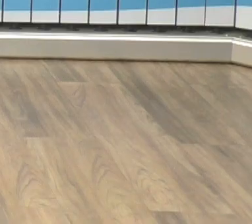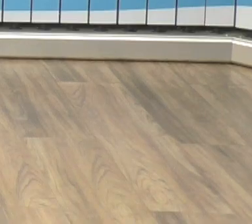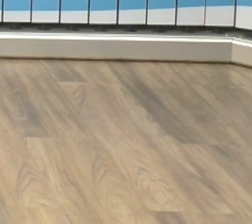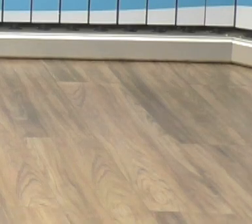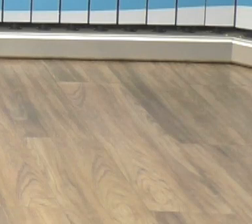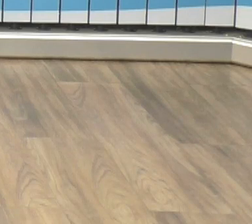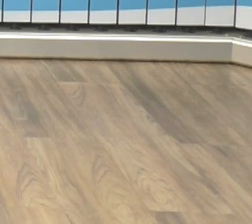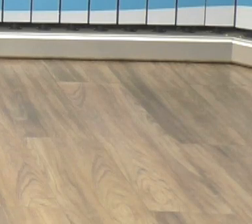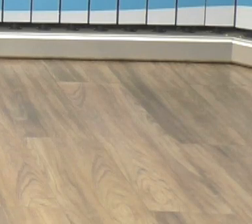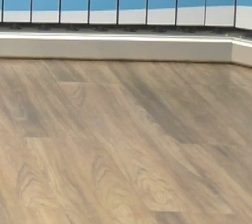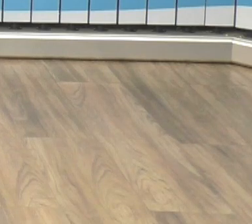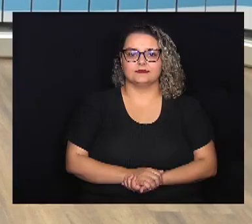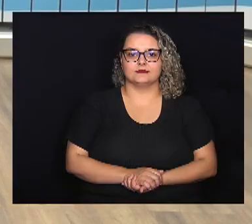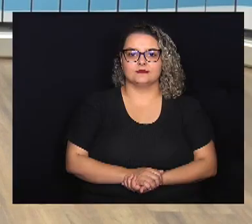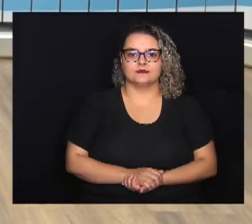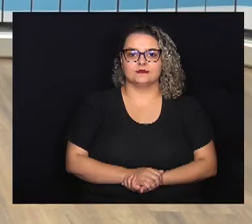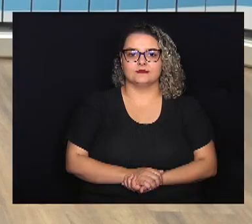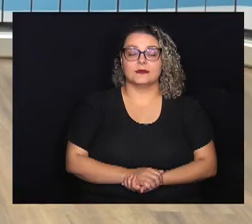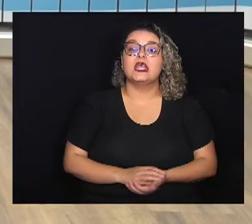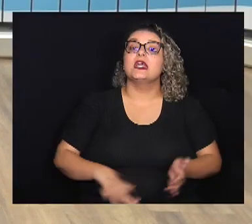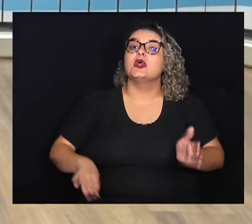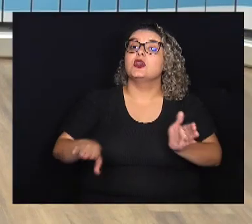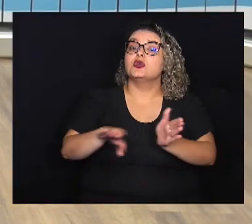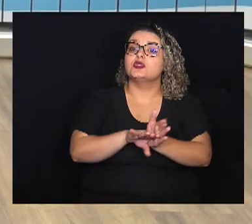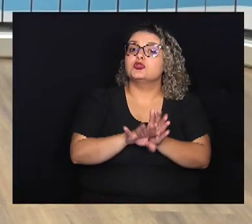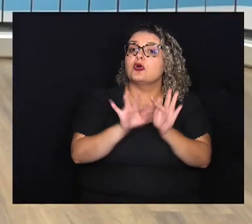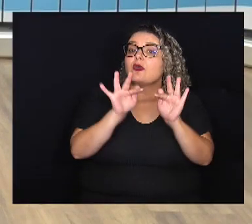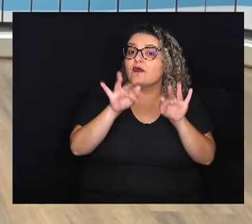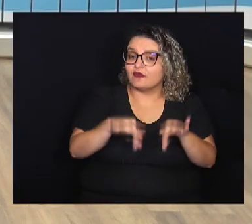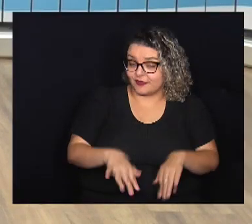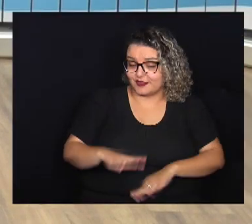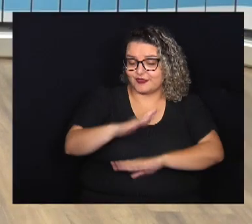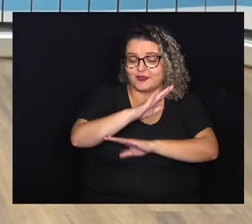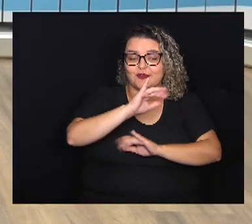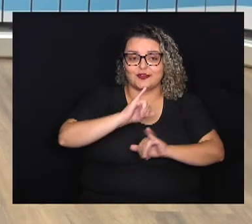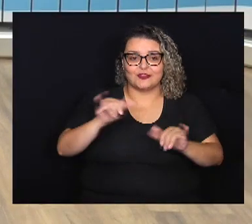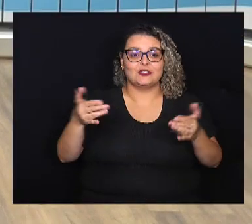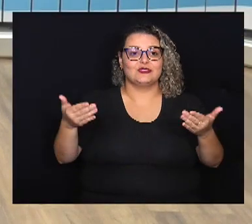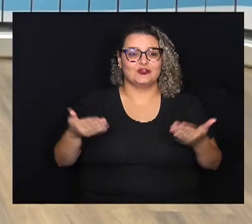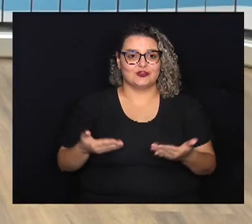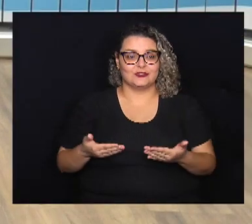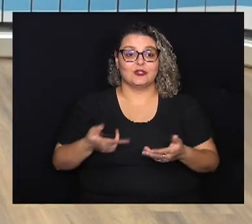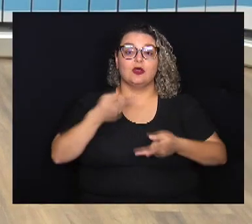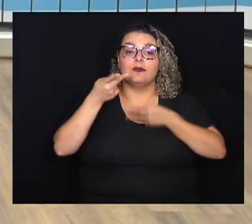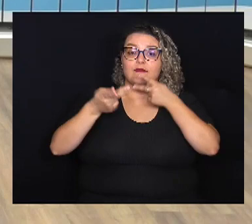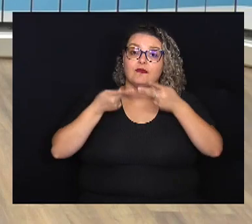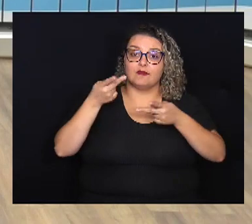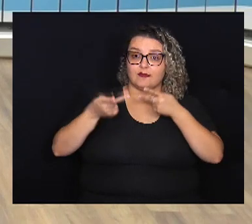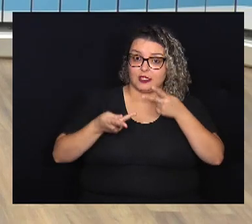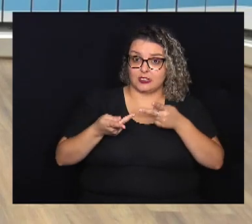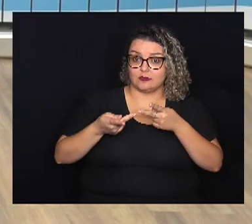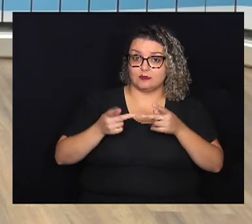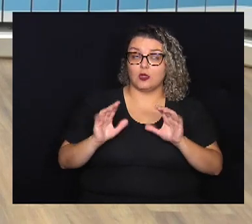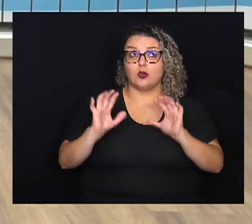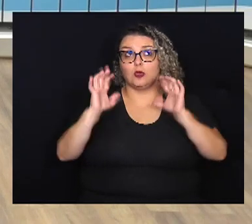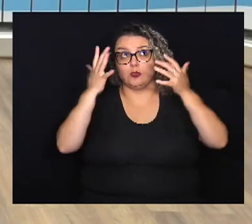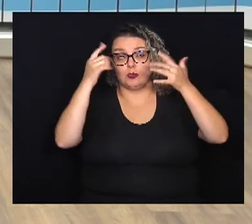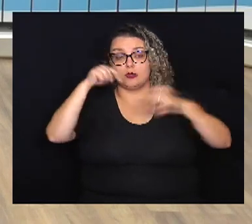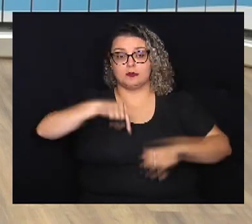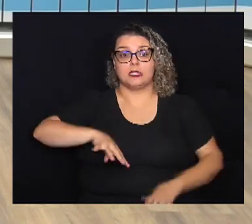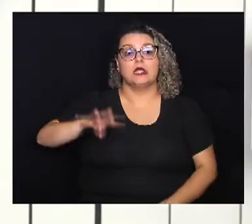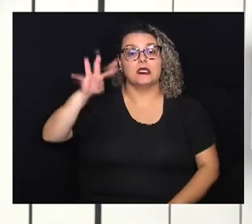E a gente vai chegando ao finalzinho do Câmara Notícias de hoje falando sobre o tempo para esta